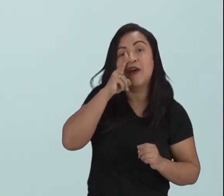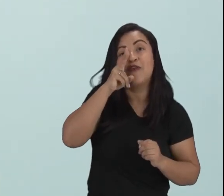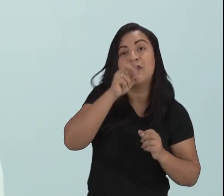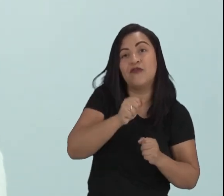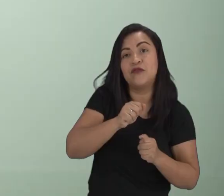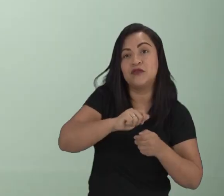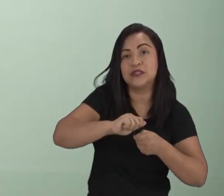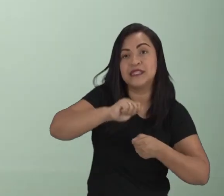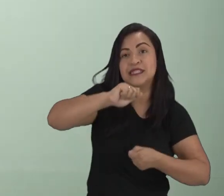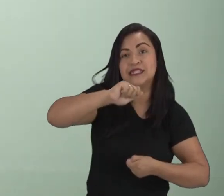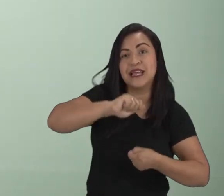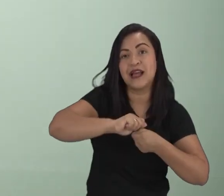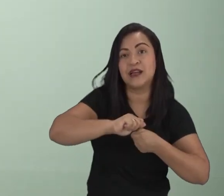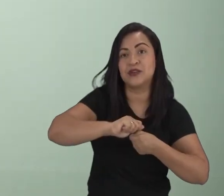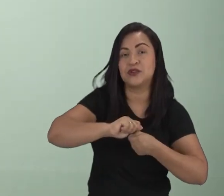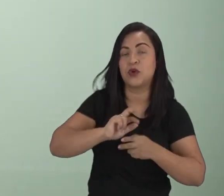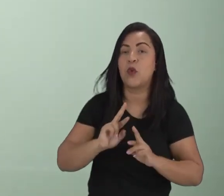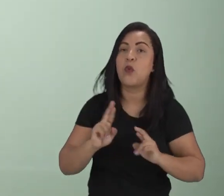deformação do corpo elástico.